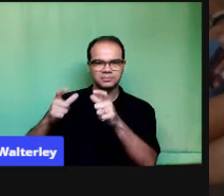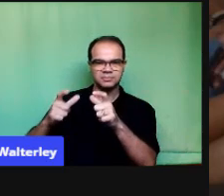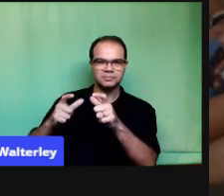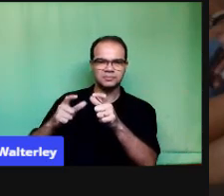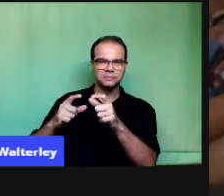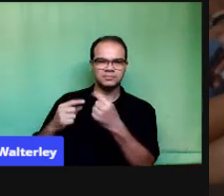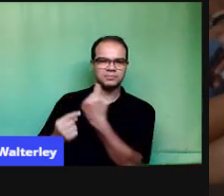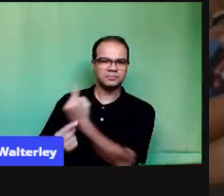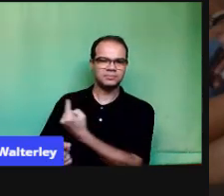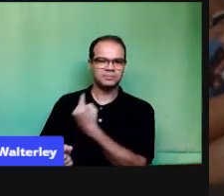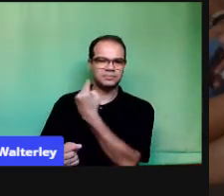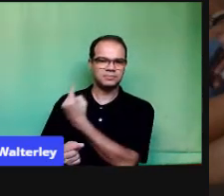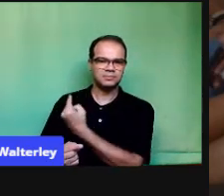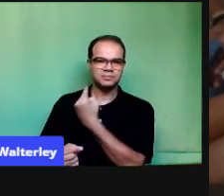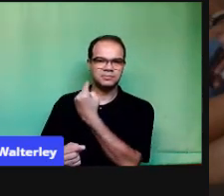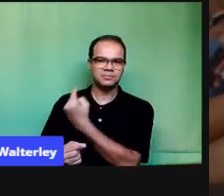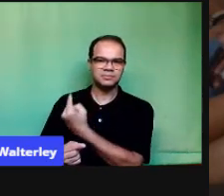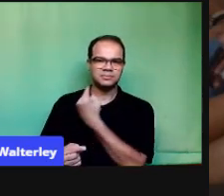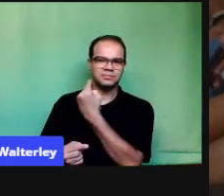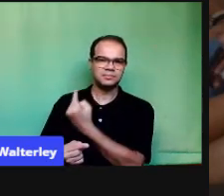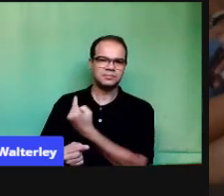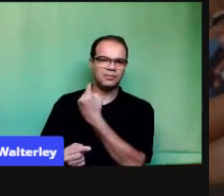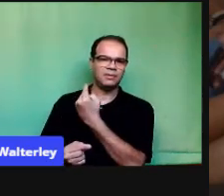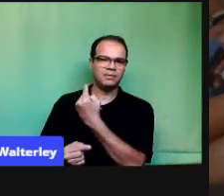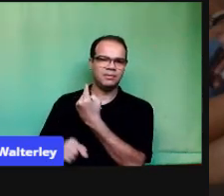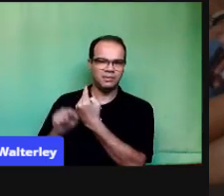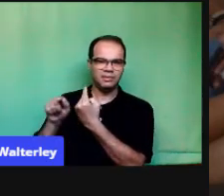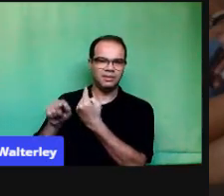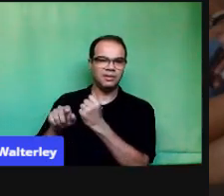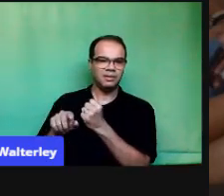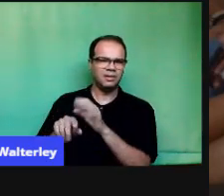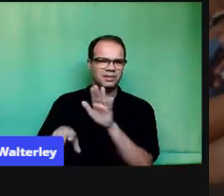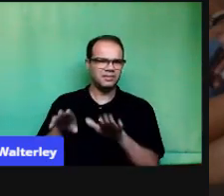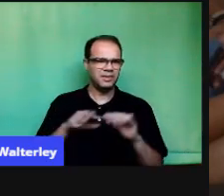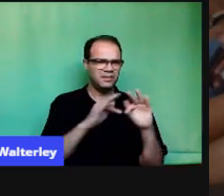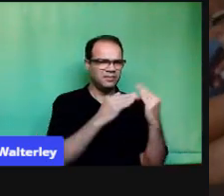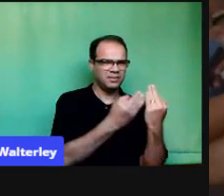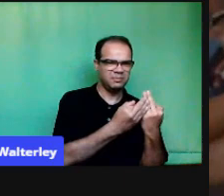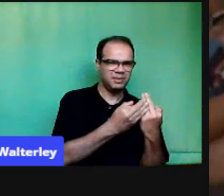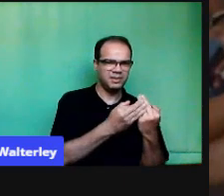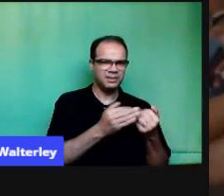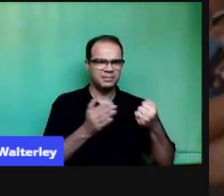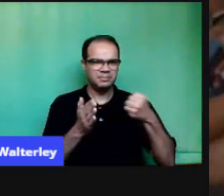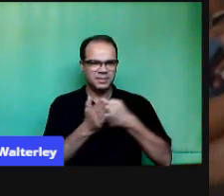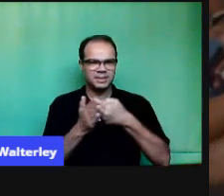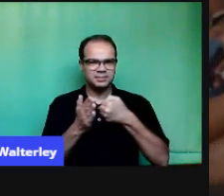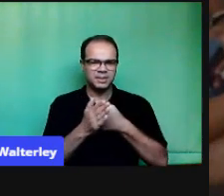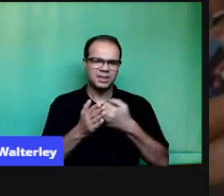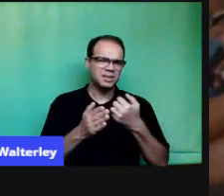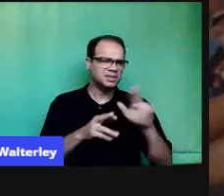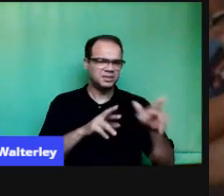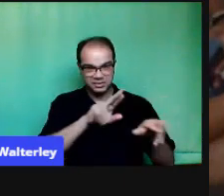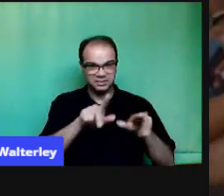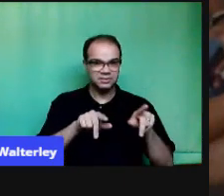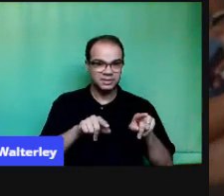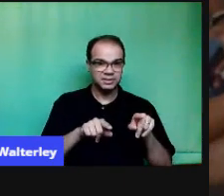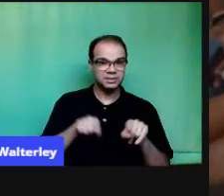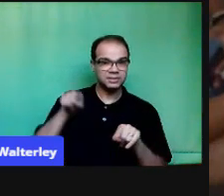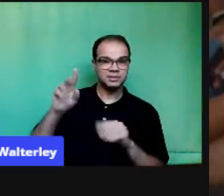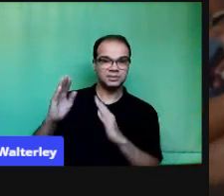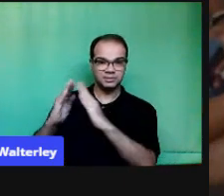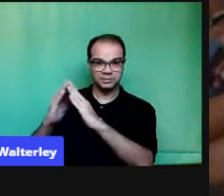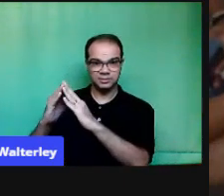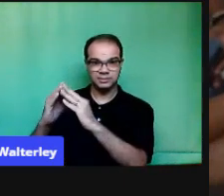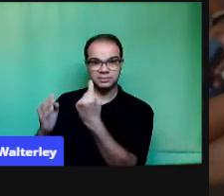isolamento por risco de violência, né? Então, são os orfanatos que são de proteção das crianças, que